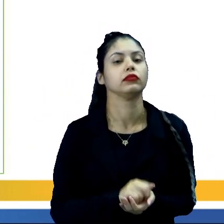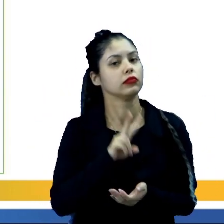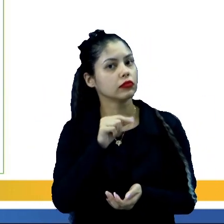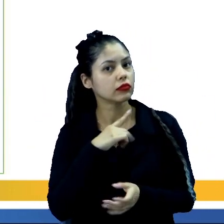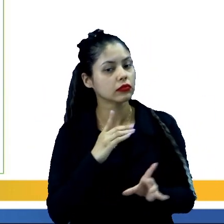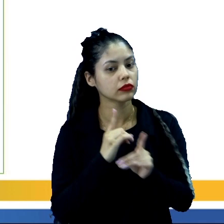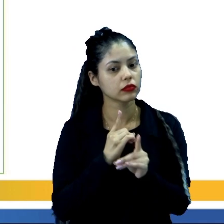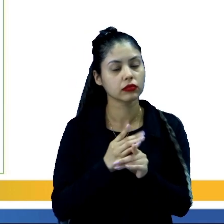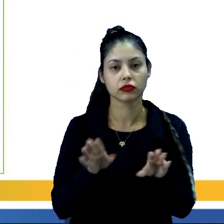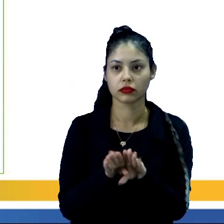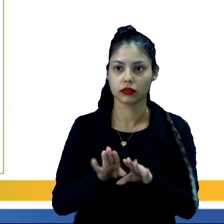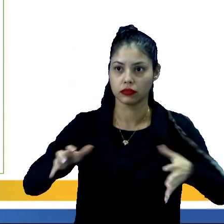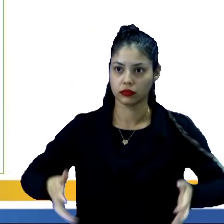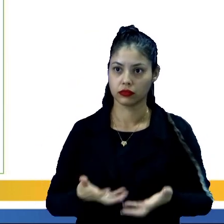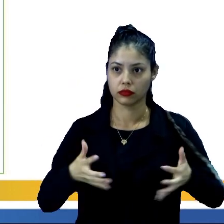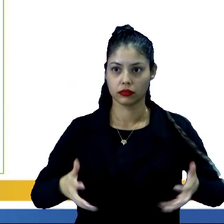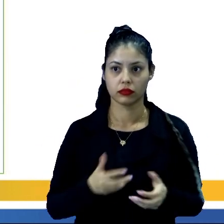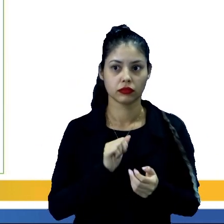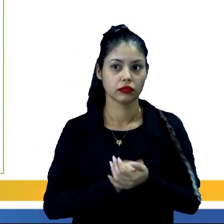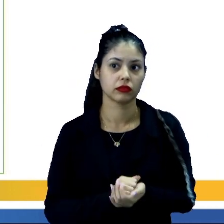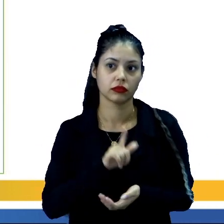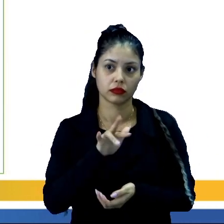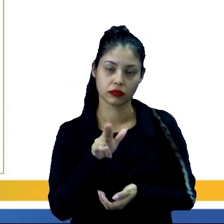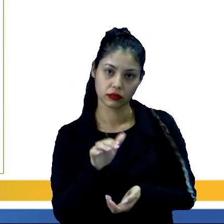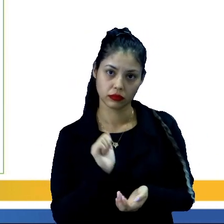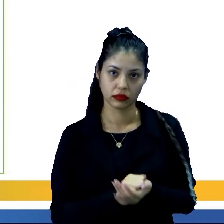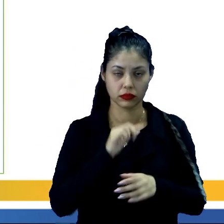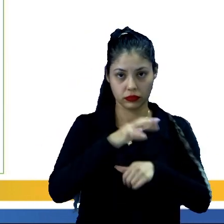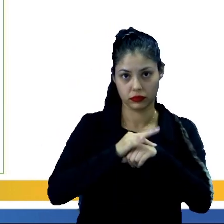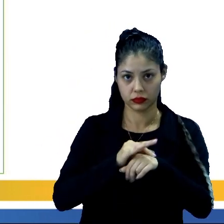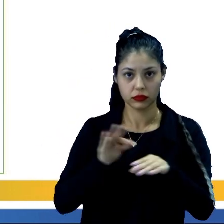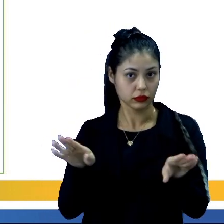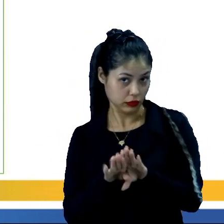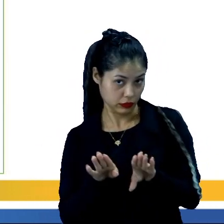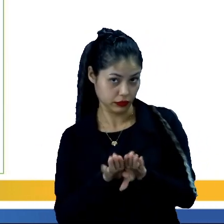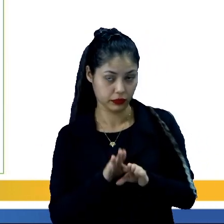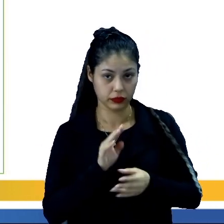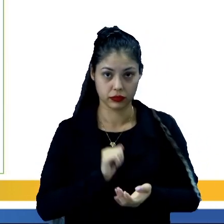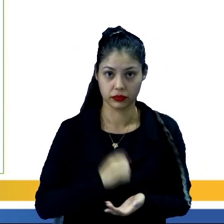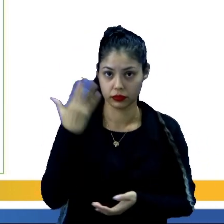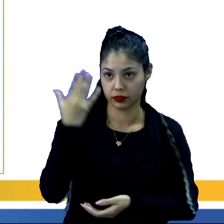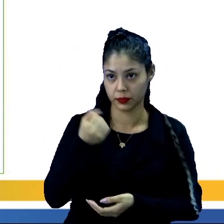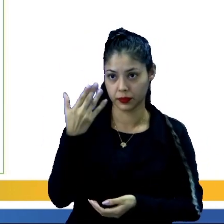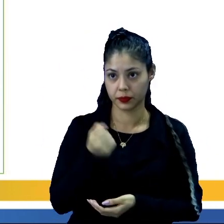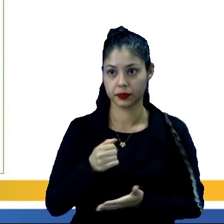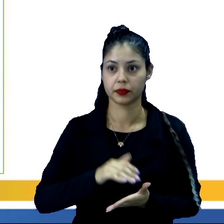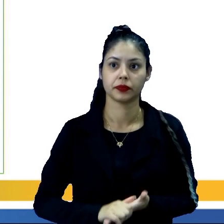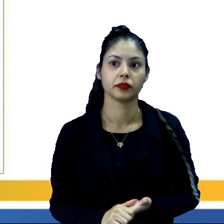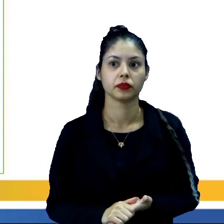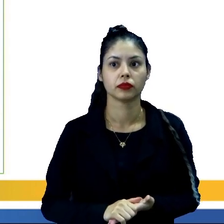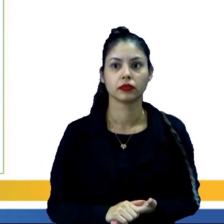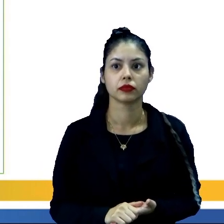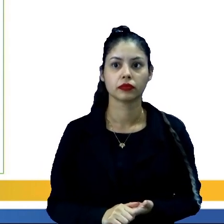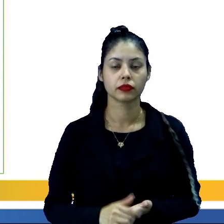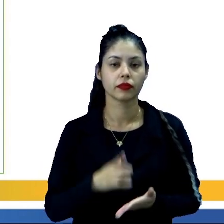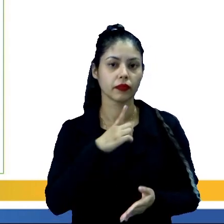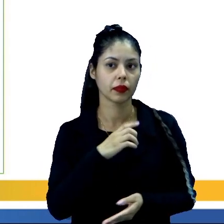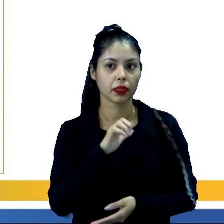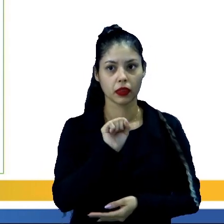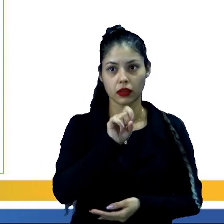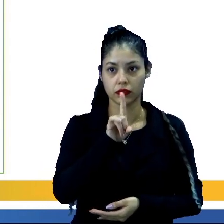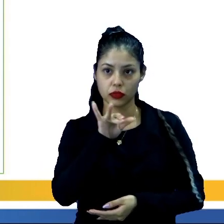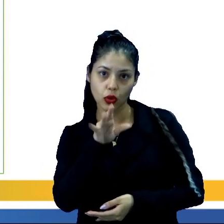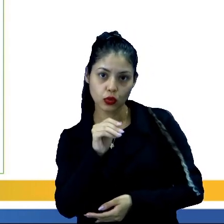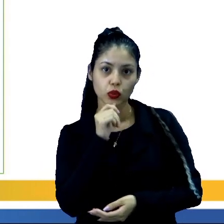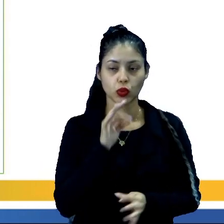também vai ser encontrado ali em verduras, frutas, leguminosas, carne e também ali no leite. Nós temos o